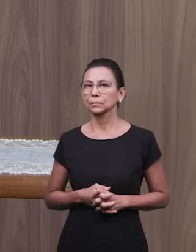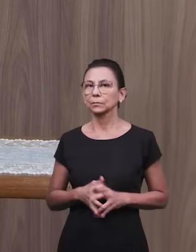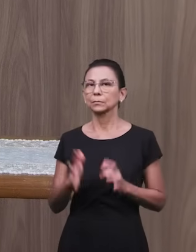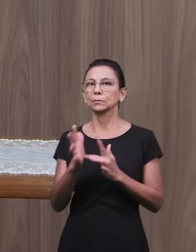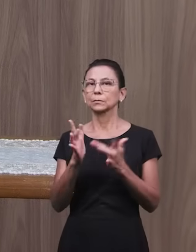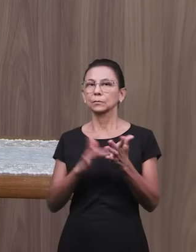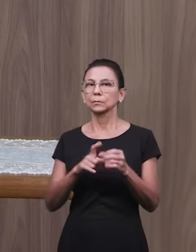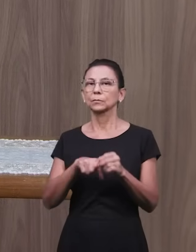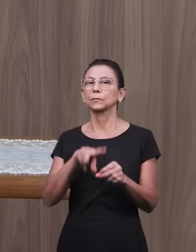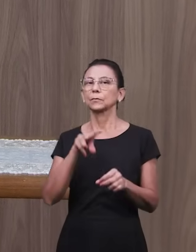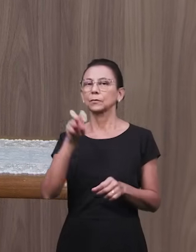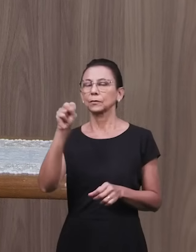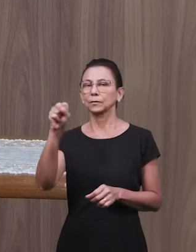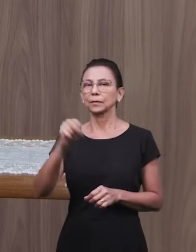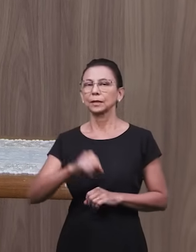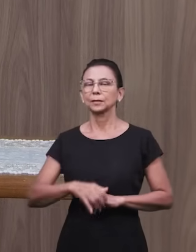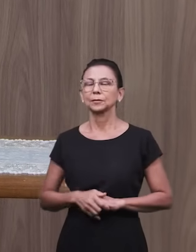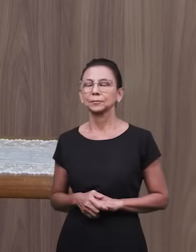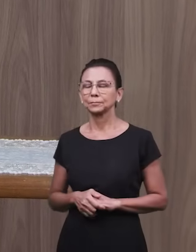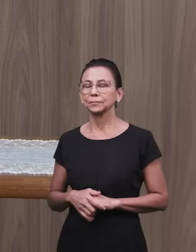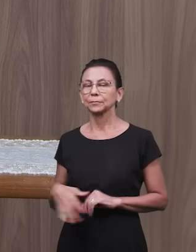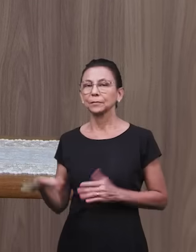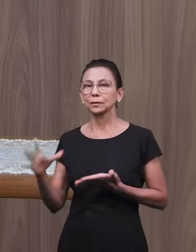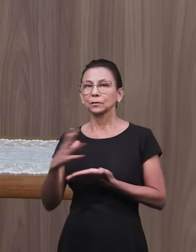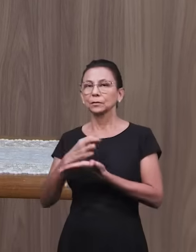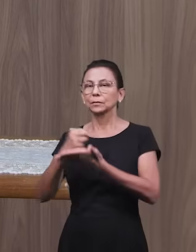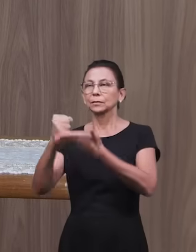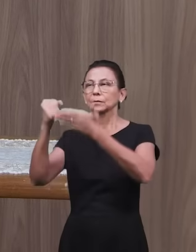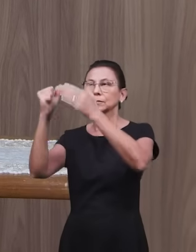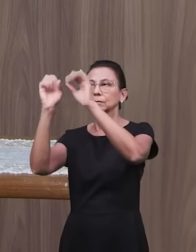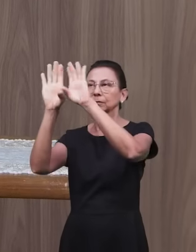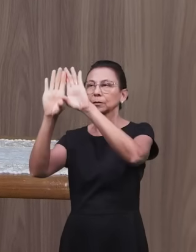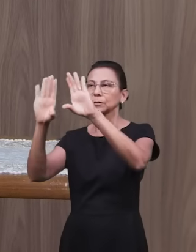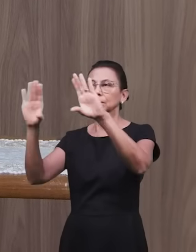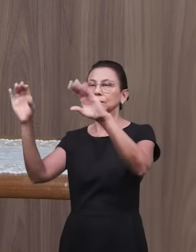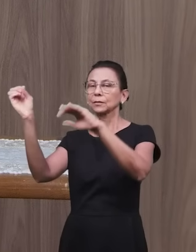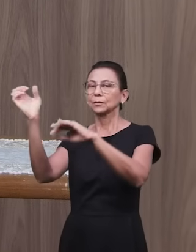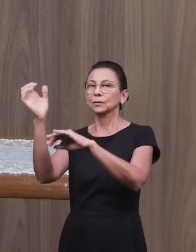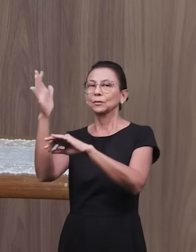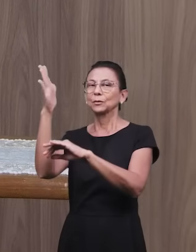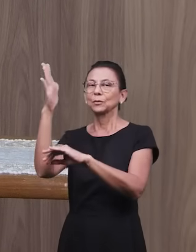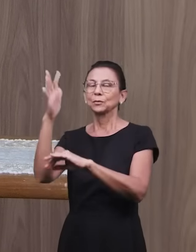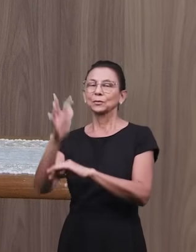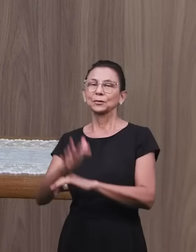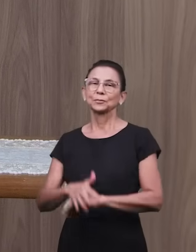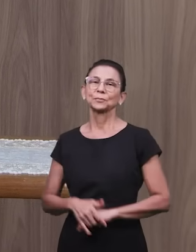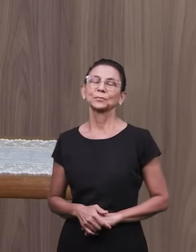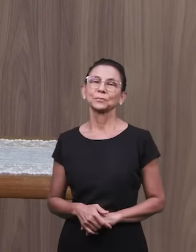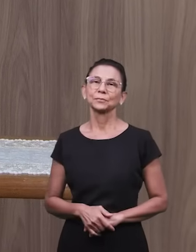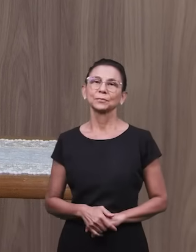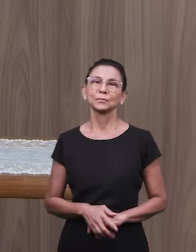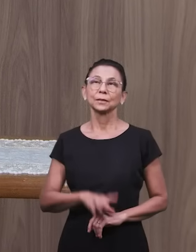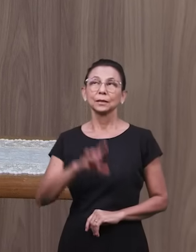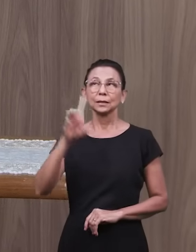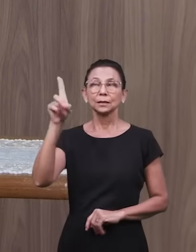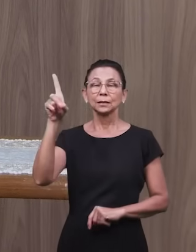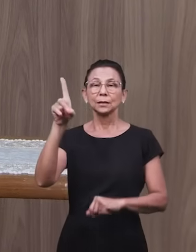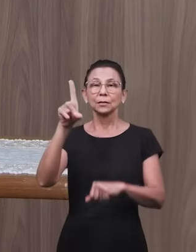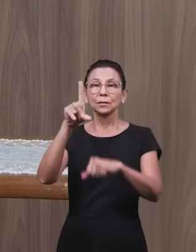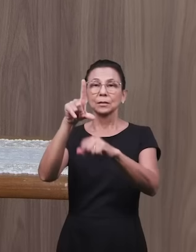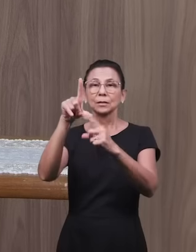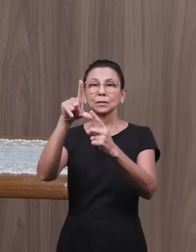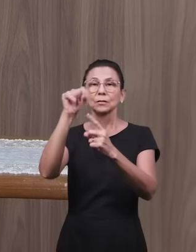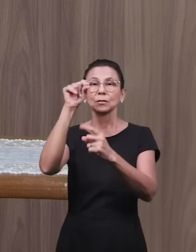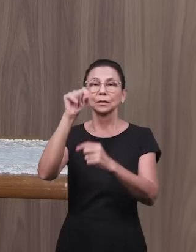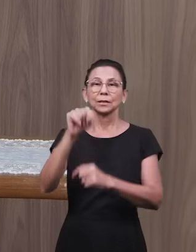porque o noivo virá e nos levará para o novo lar. E você foi escolhido por Deus